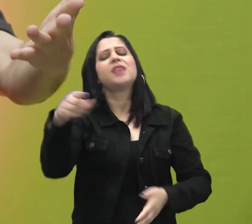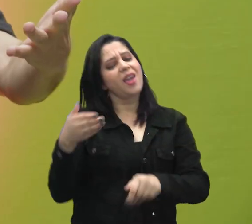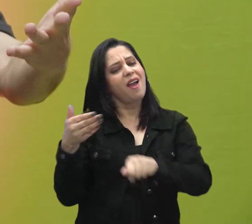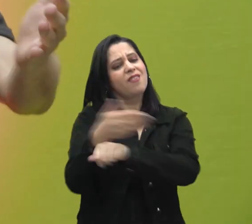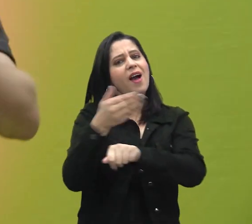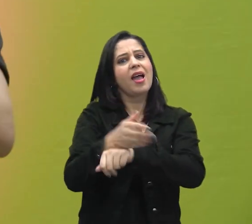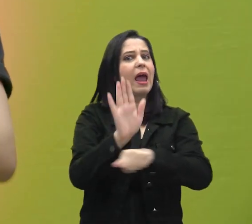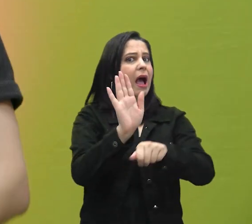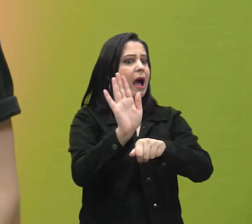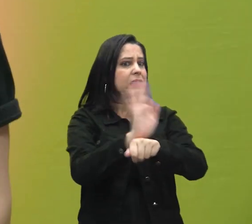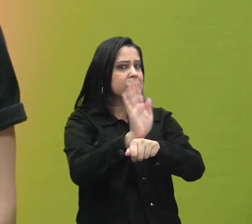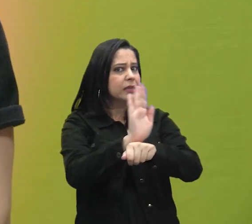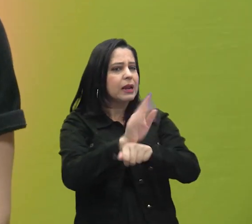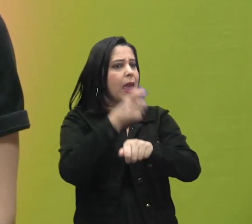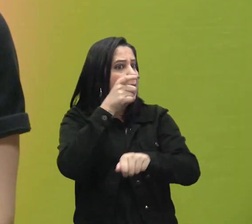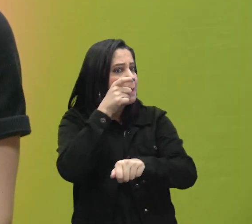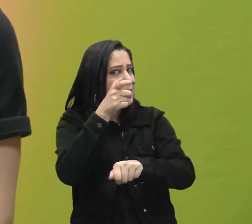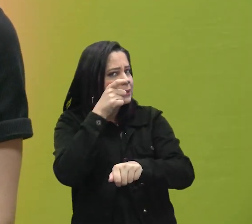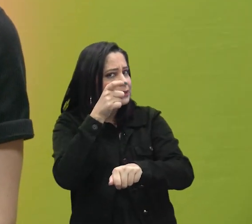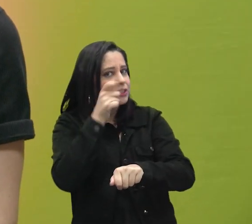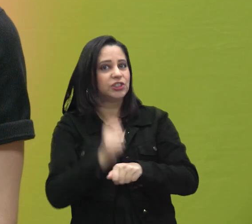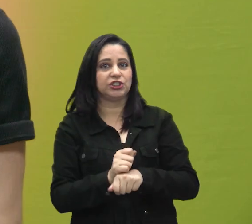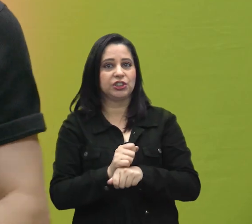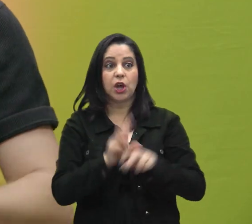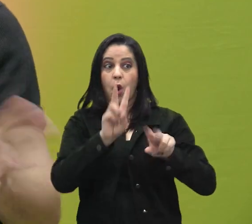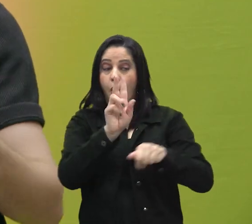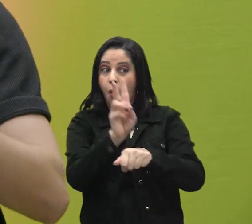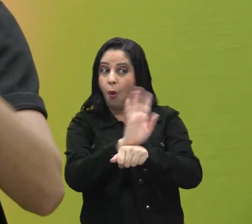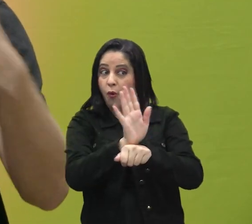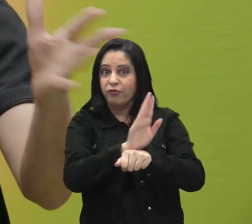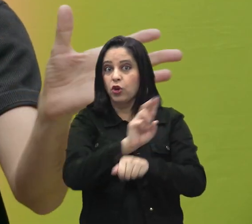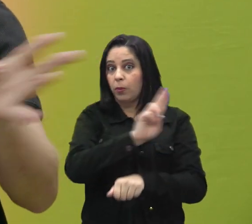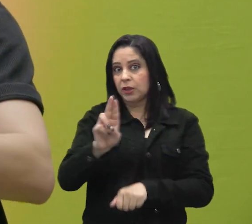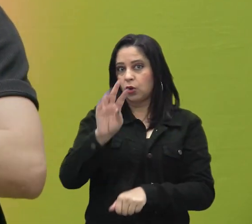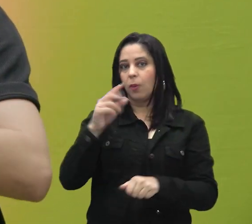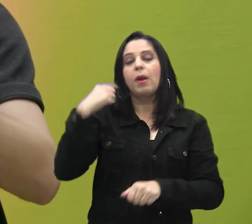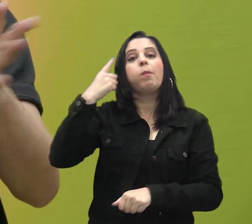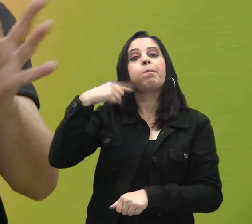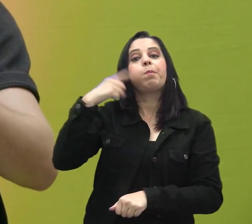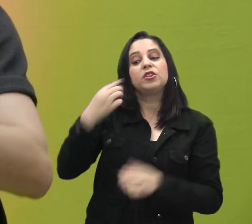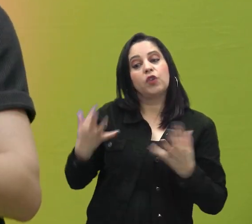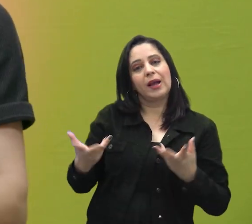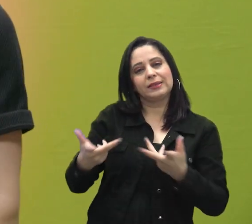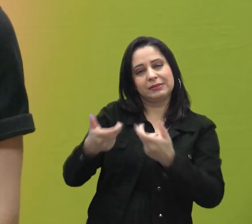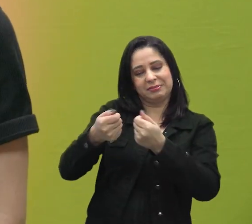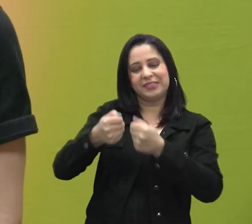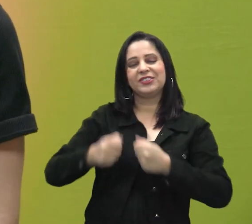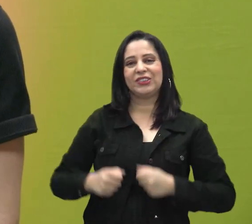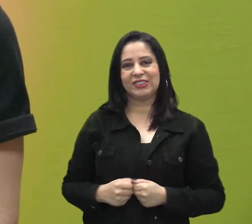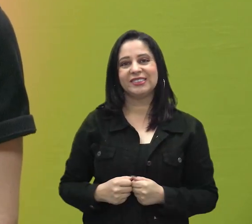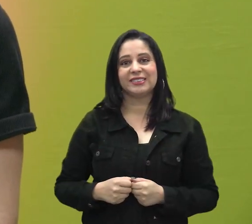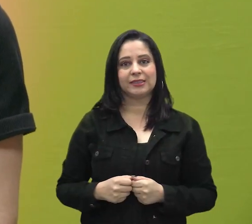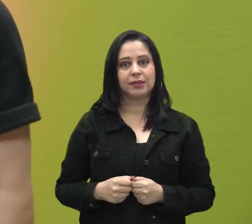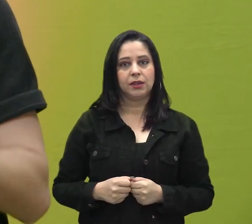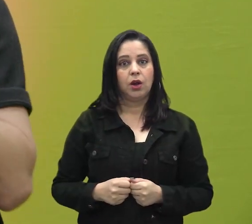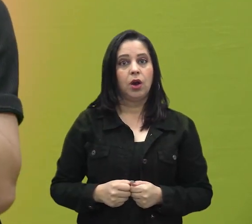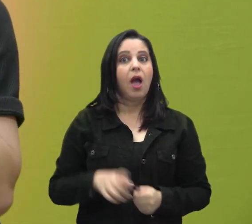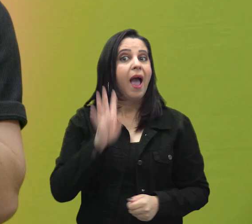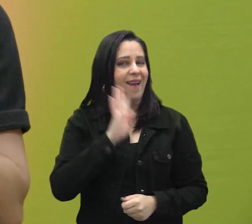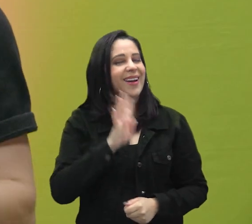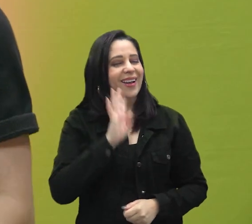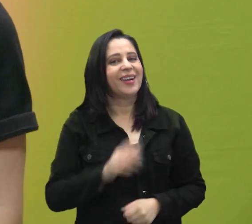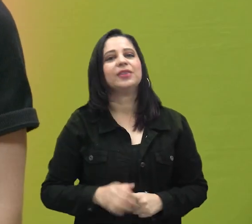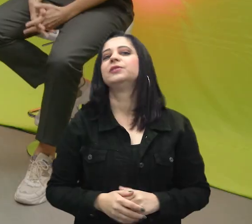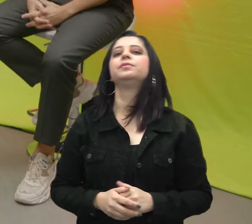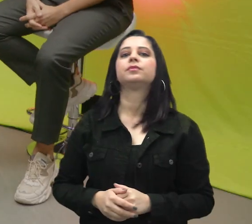Vão ao cinema, prestigiem lá Uma Advogada Brilhante. Ainda tem algumas sessões espalhadas aqui pelo Vale. É só ir no cinema e curtir. Tá